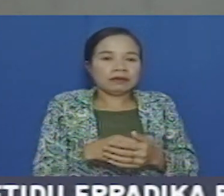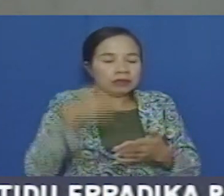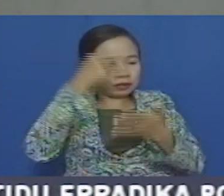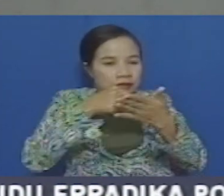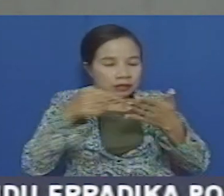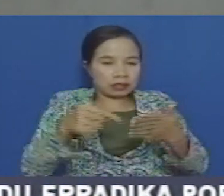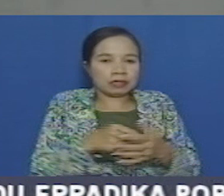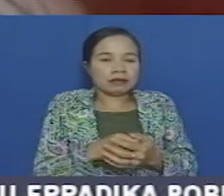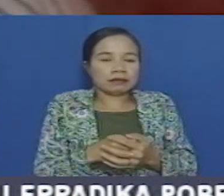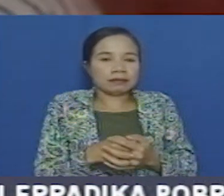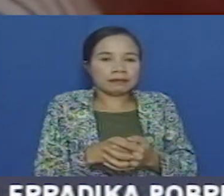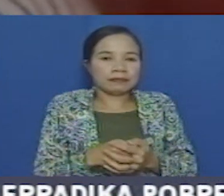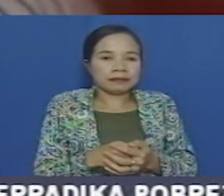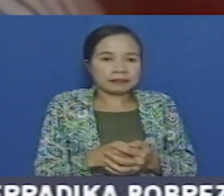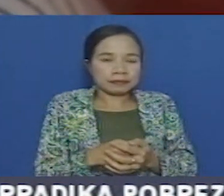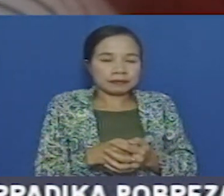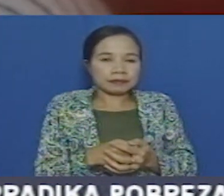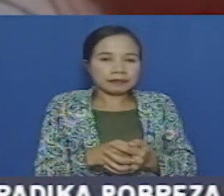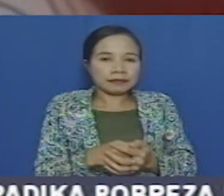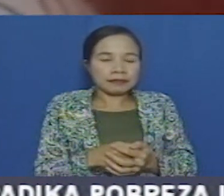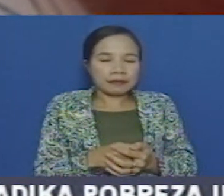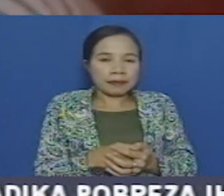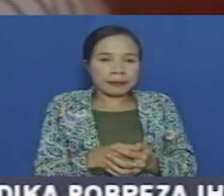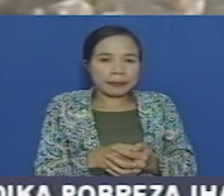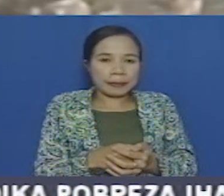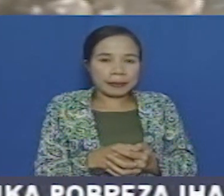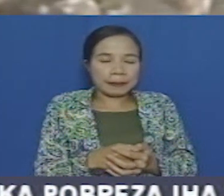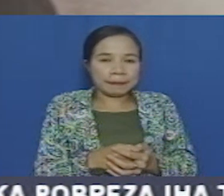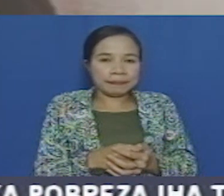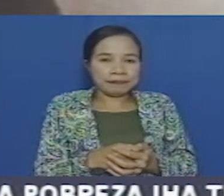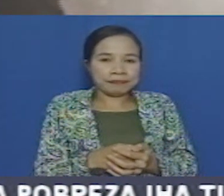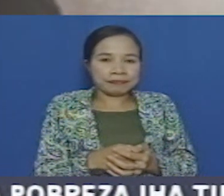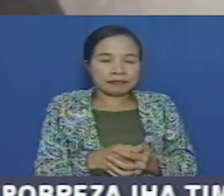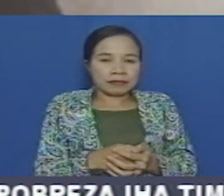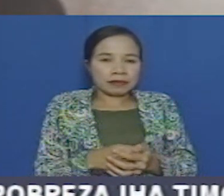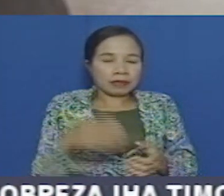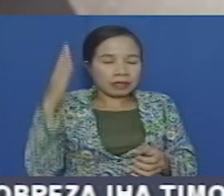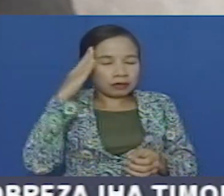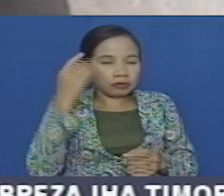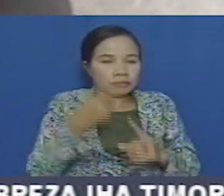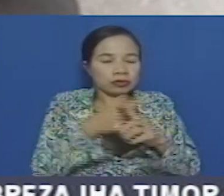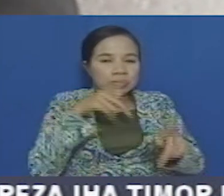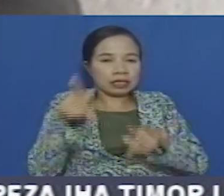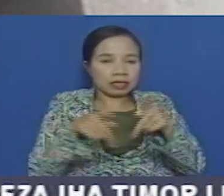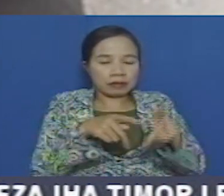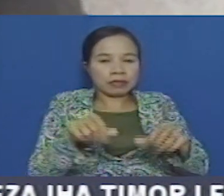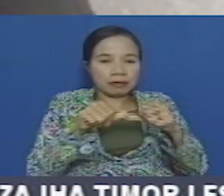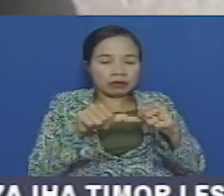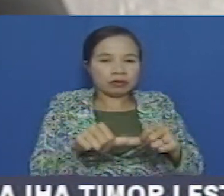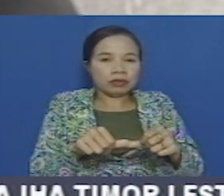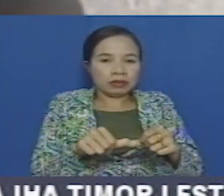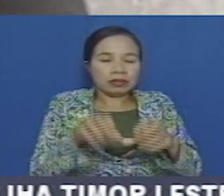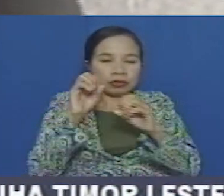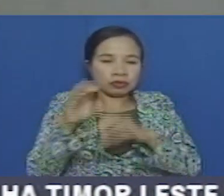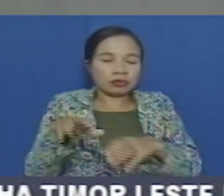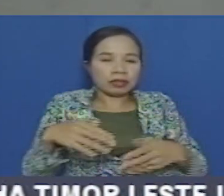kaikole basic benceter. Além de né, Zélia Fernandes condena acto imoral do suicídio de balão, nebe continua sua